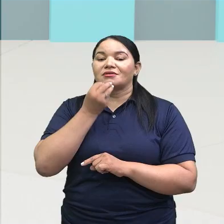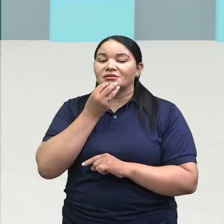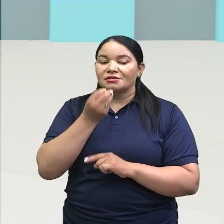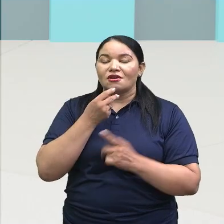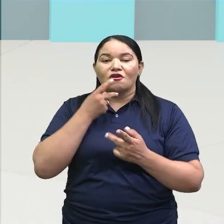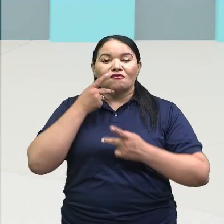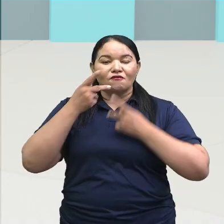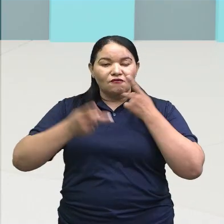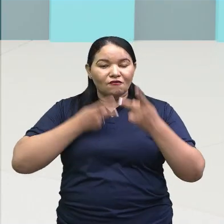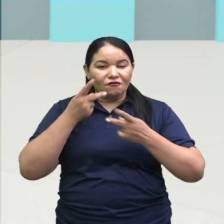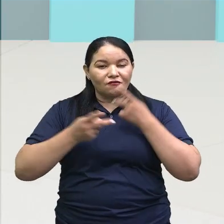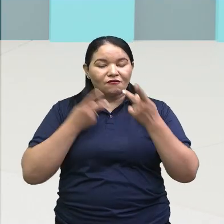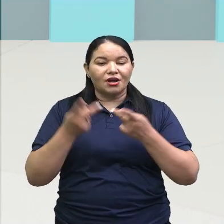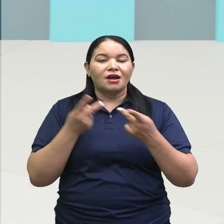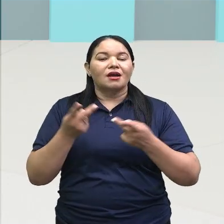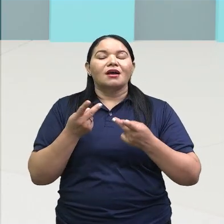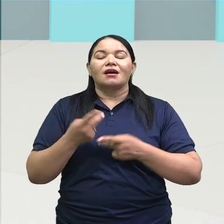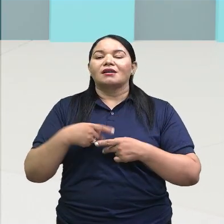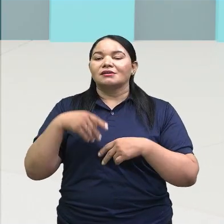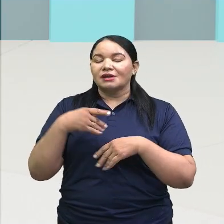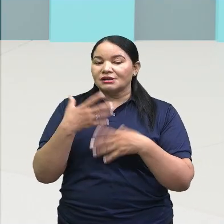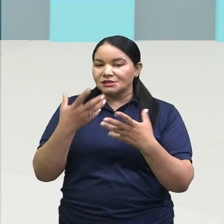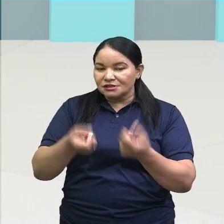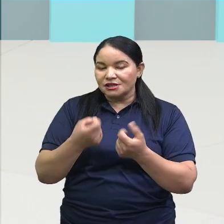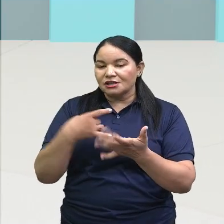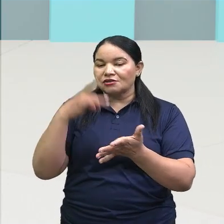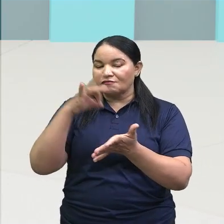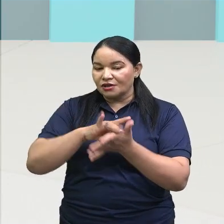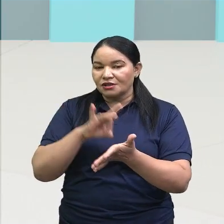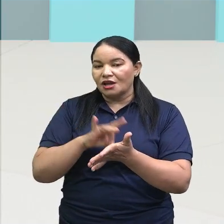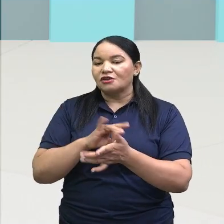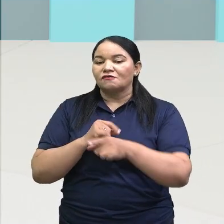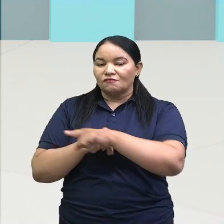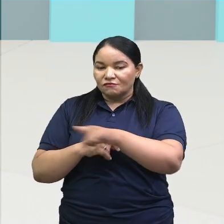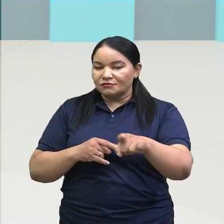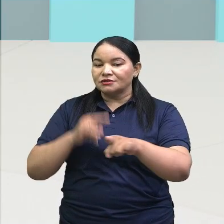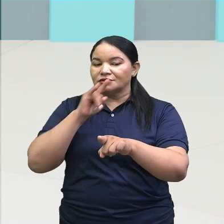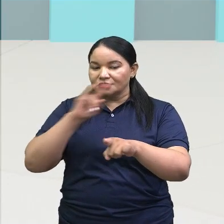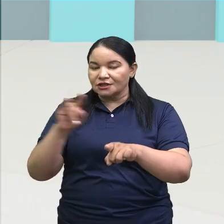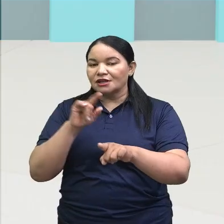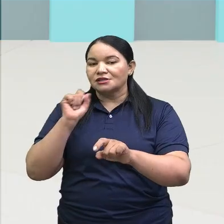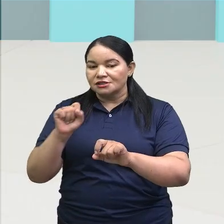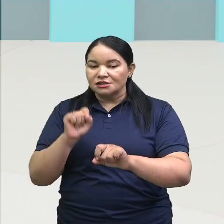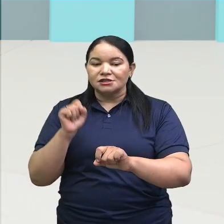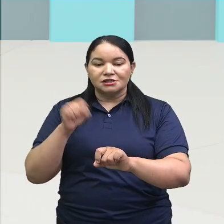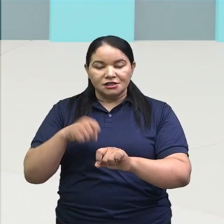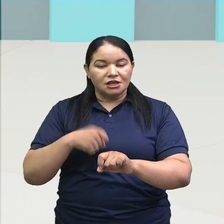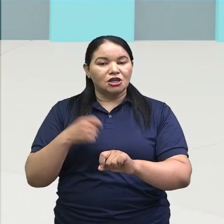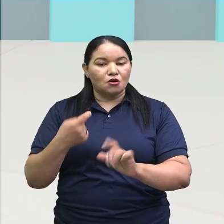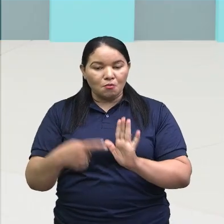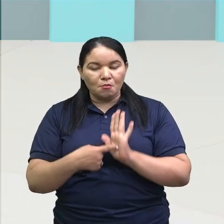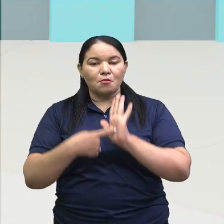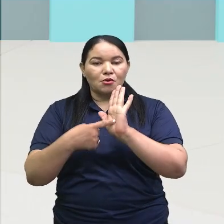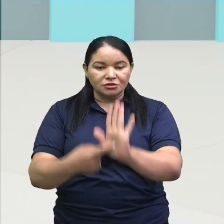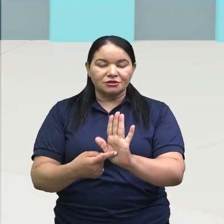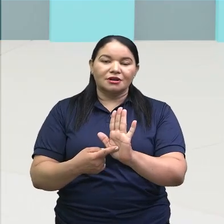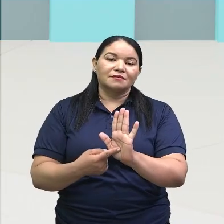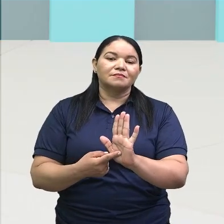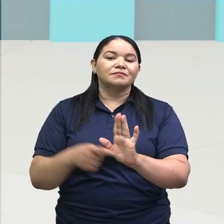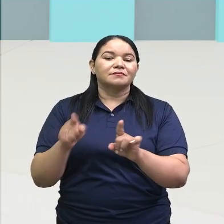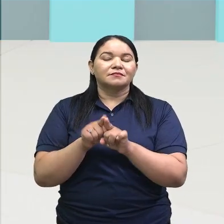para com essa coisa, vamos aceitar a realidade como ela é. Vocês cometem adultério sim, eu vou mostrar aqui e agora, né? Tanto que ele vive